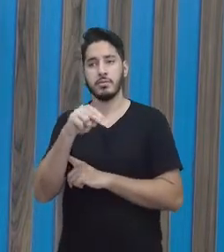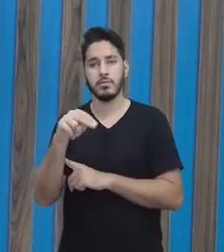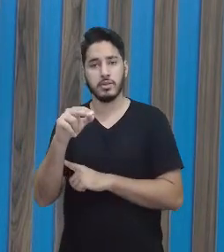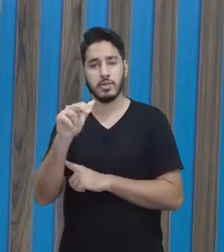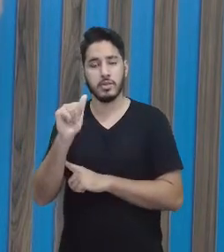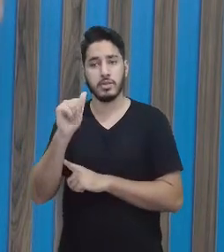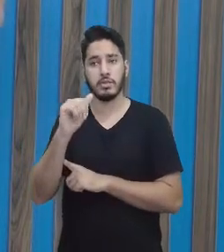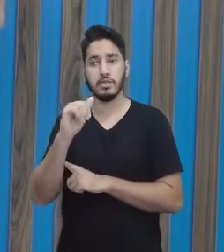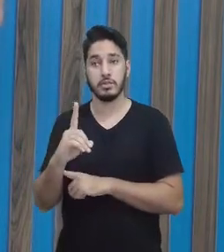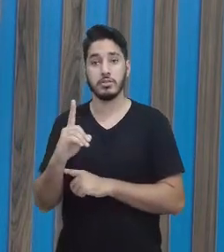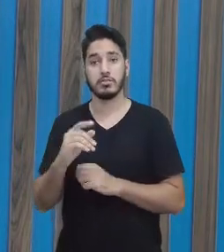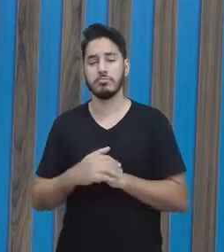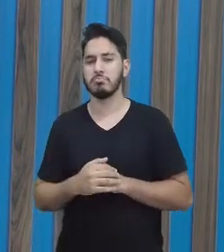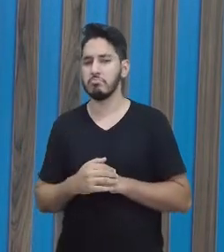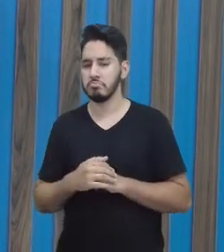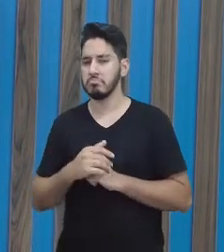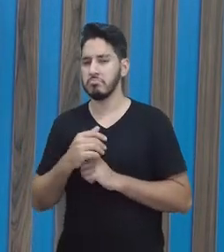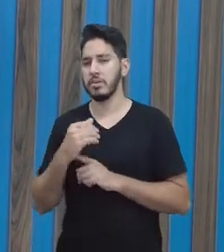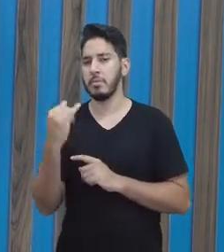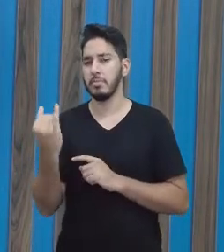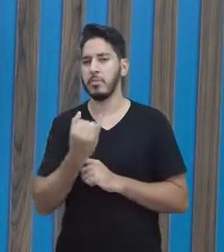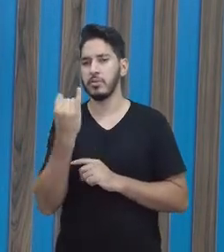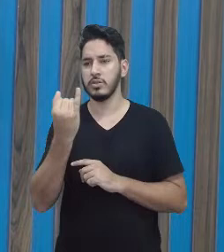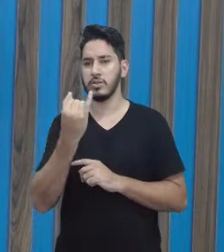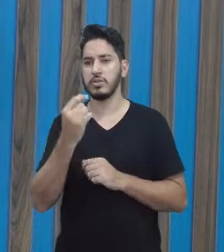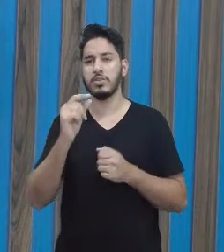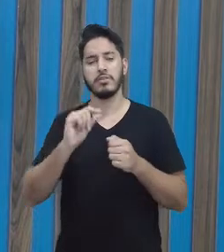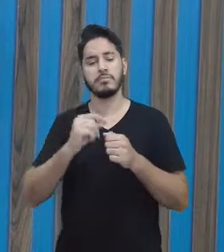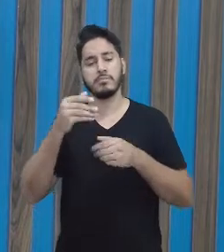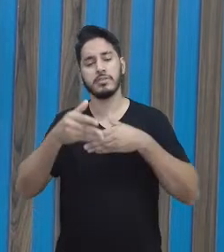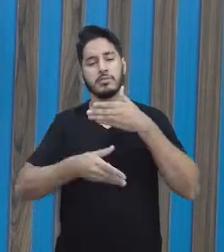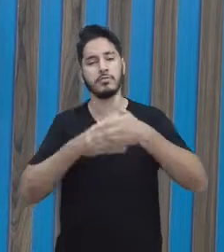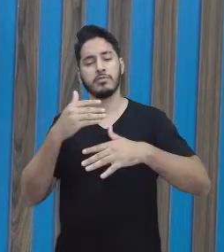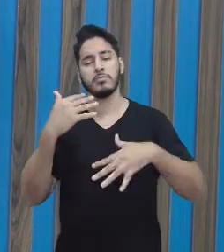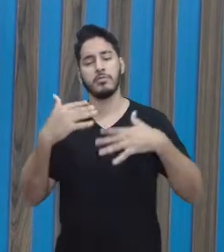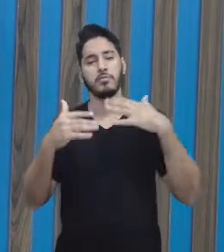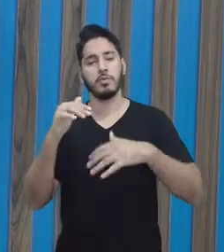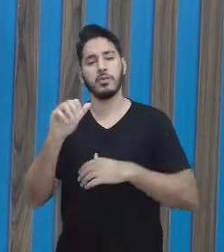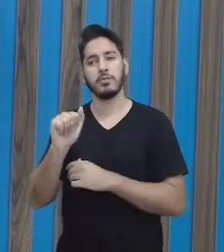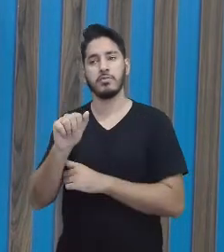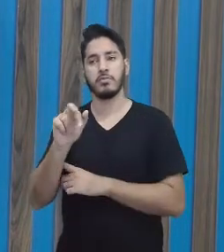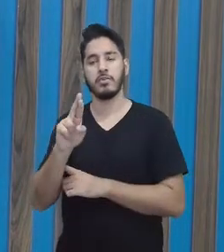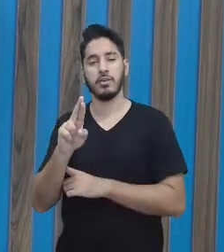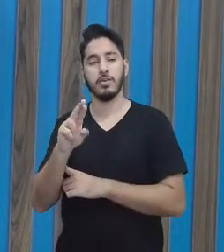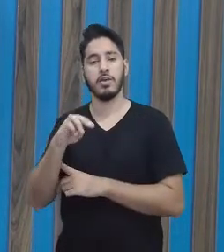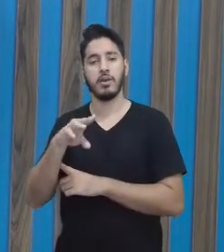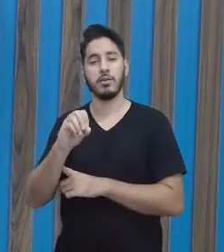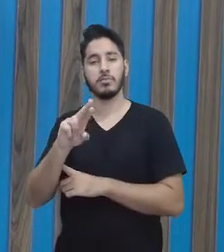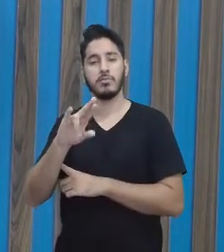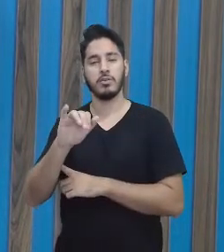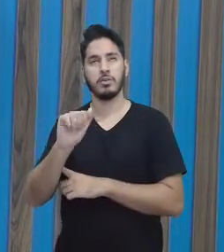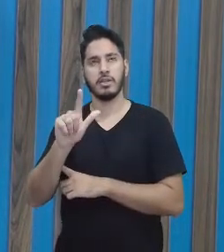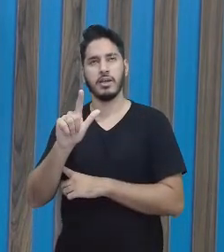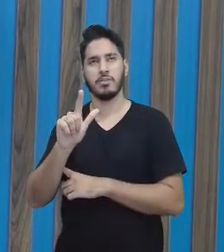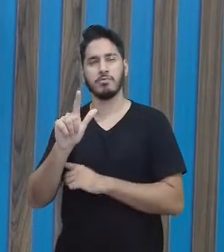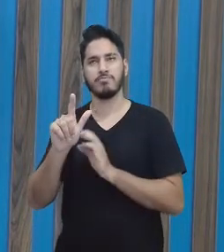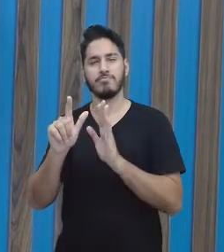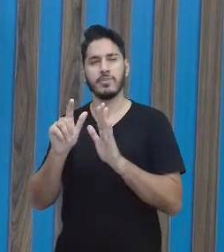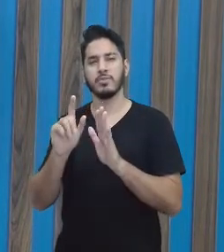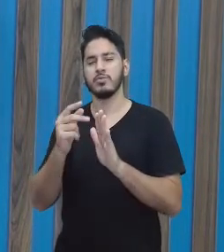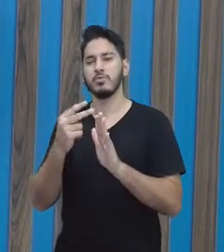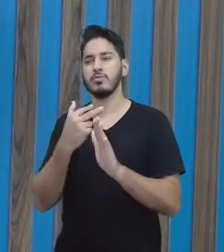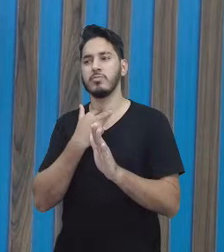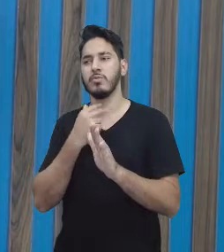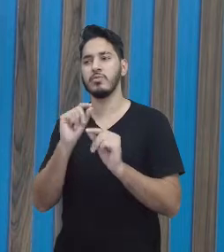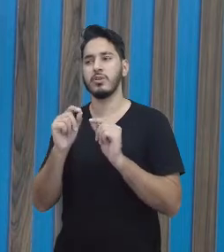expoente importantíssimo, que fez parte do movimento armorial, mas a gente não pode categorizar